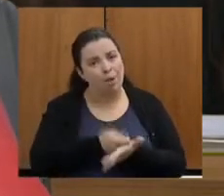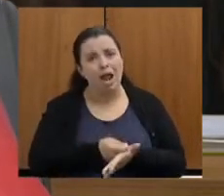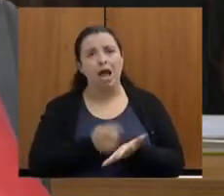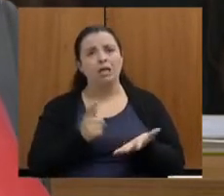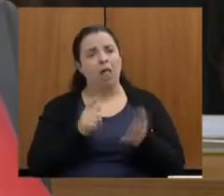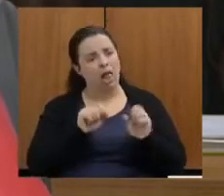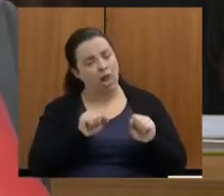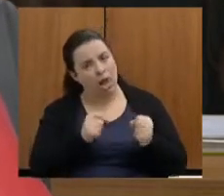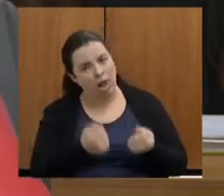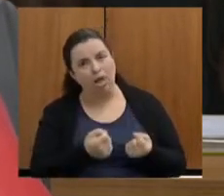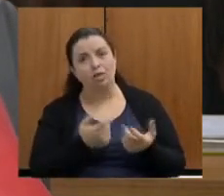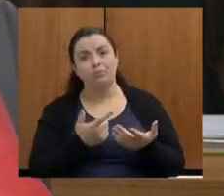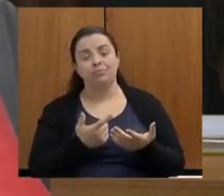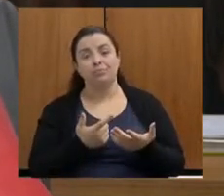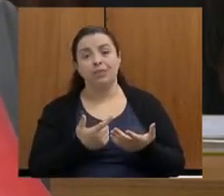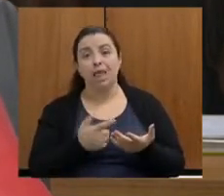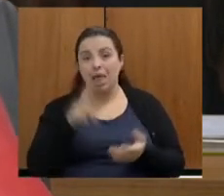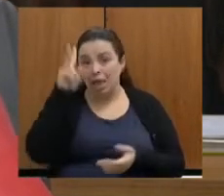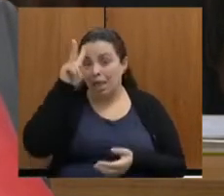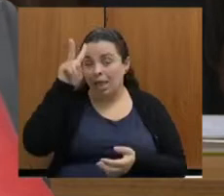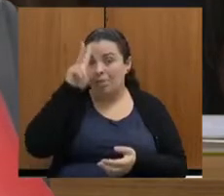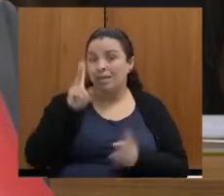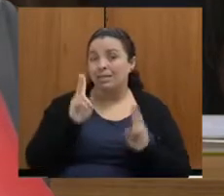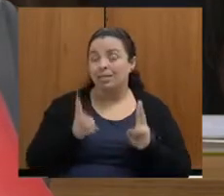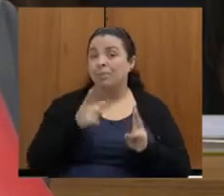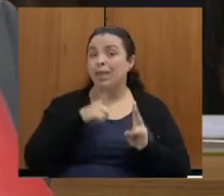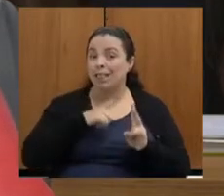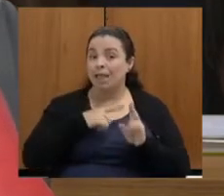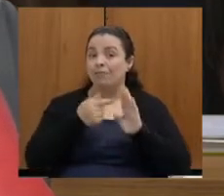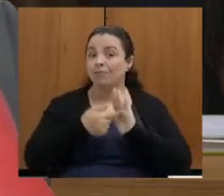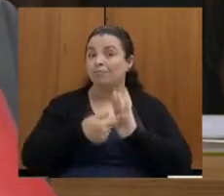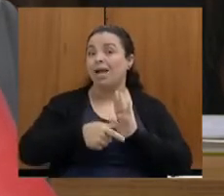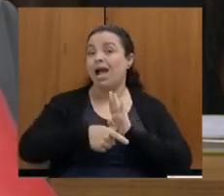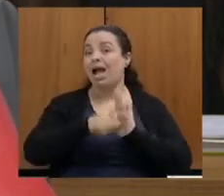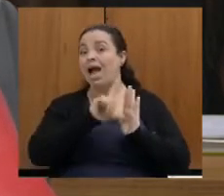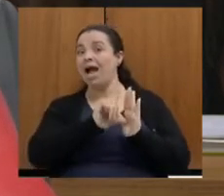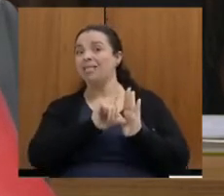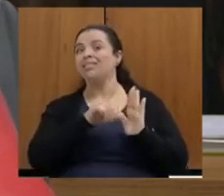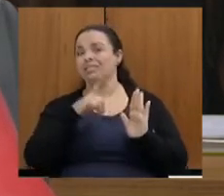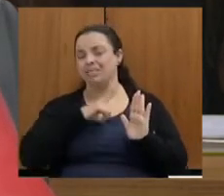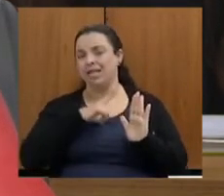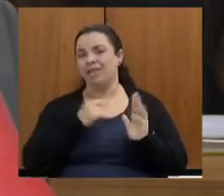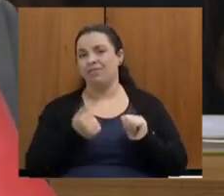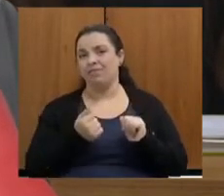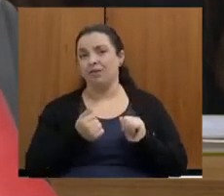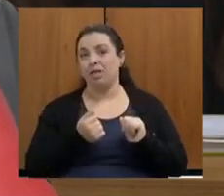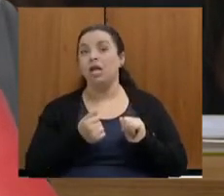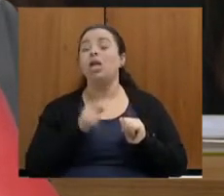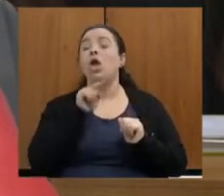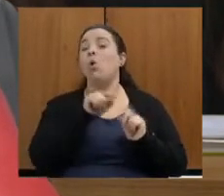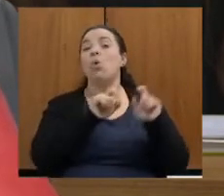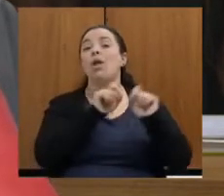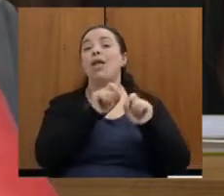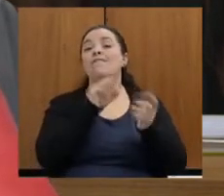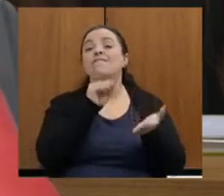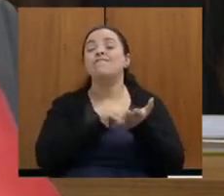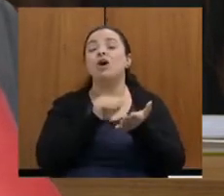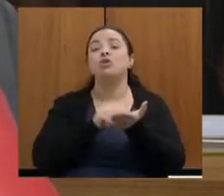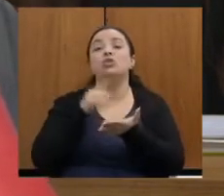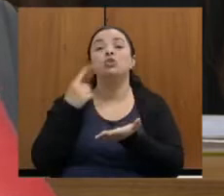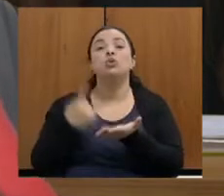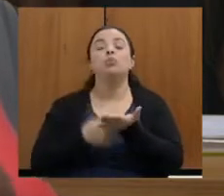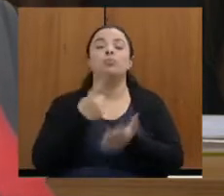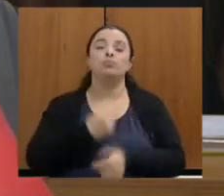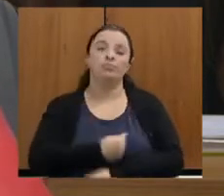e não esquecendo que ele tem precedente que ele tem um descompromisso com a vida bom e que ele ainda